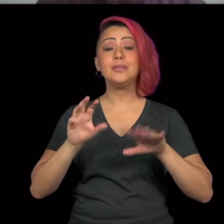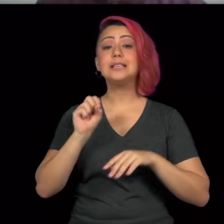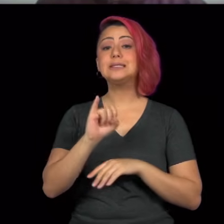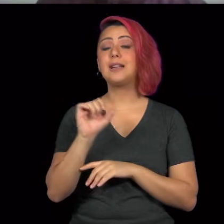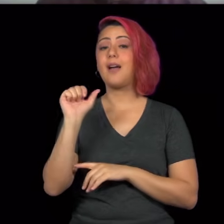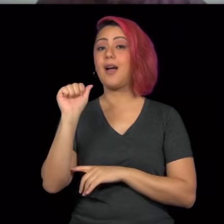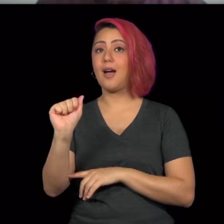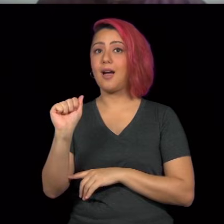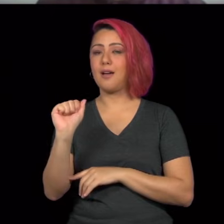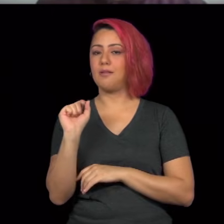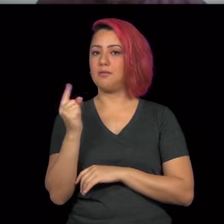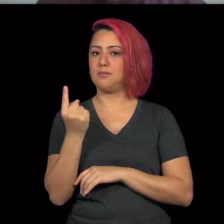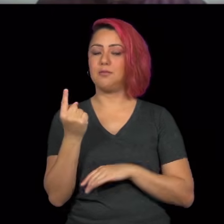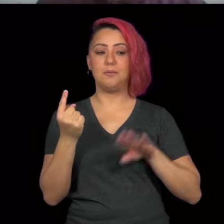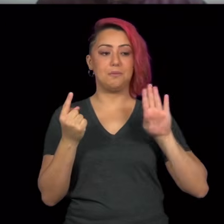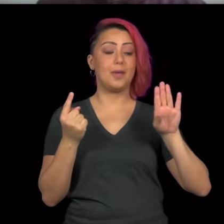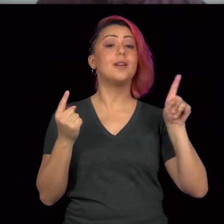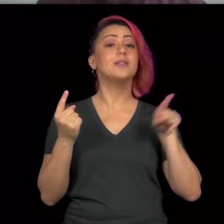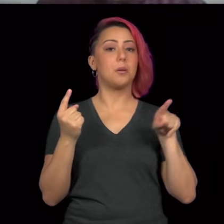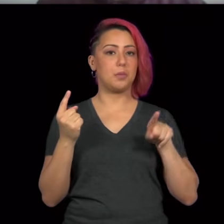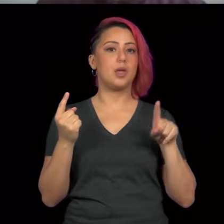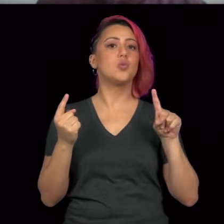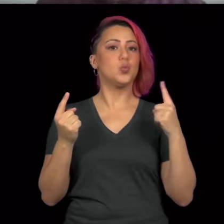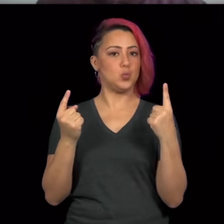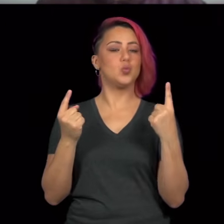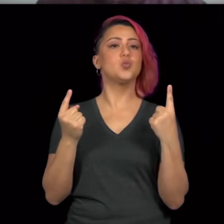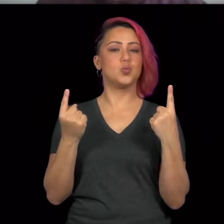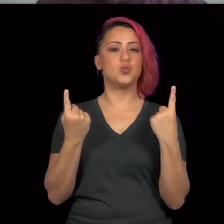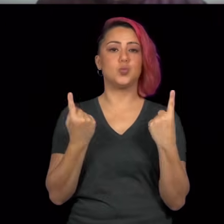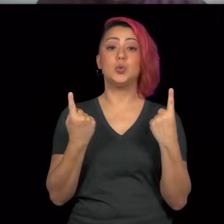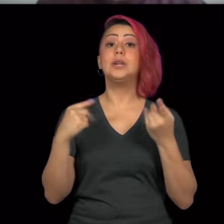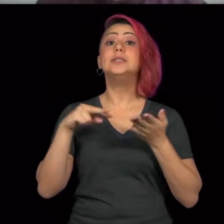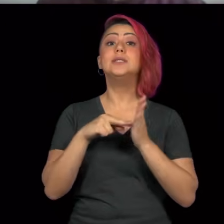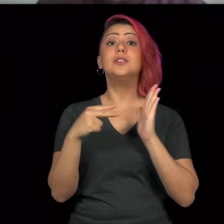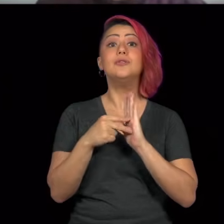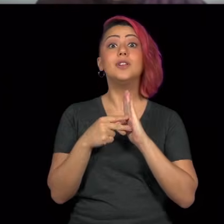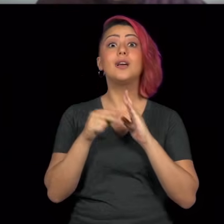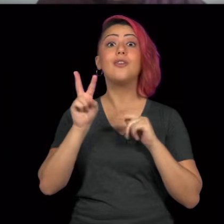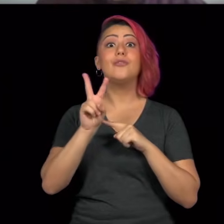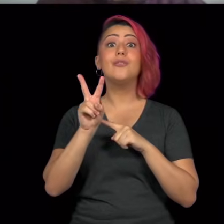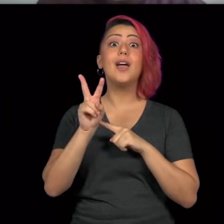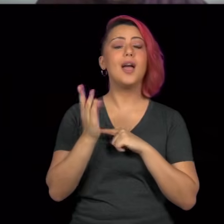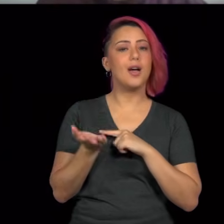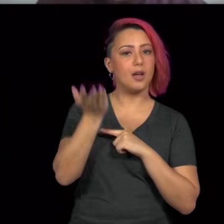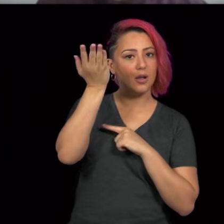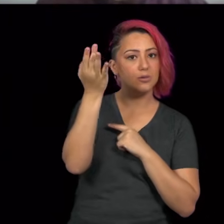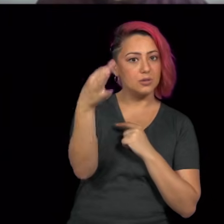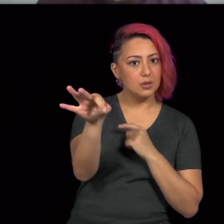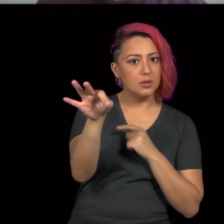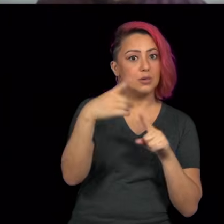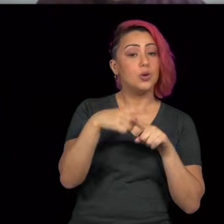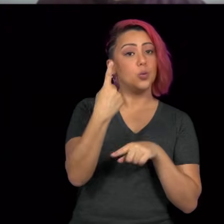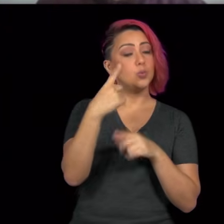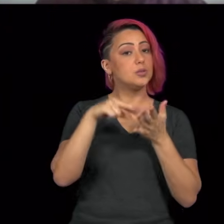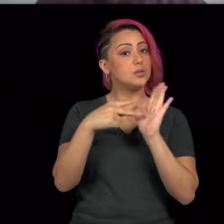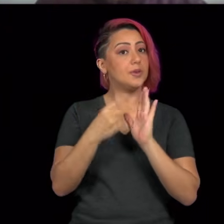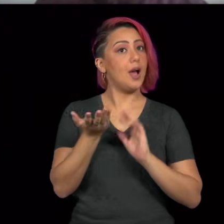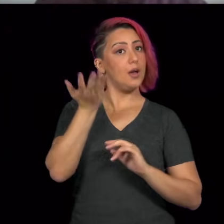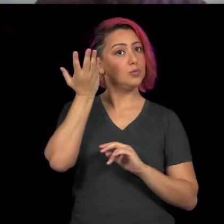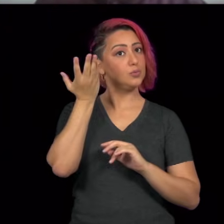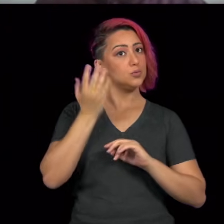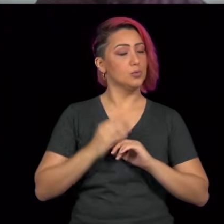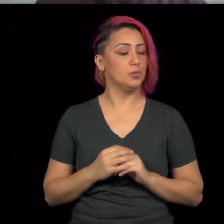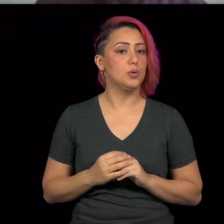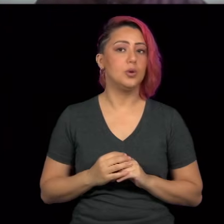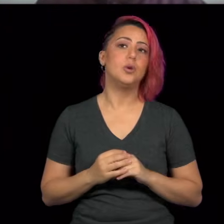1, temos a voltagem alta, nós temos a passagem, está ligado, digamos assim,